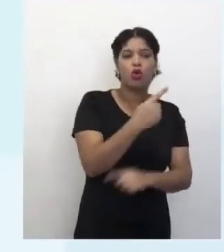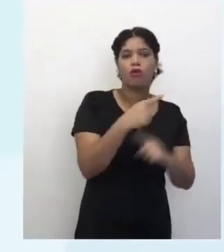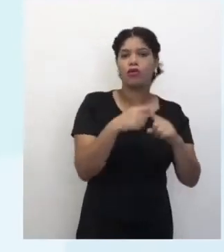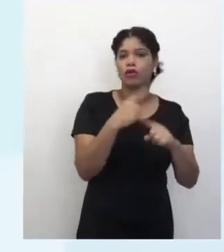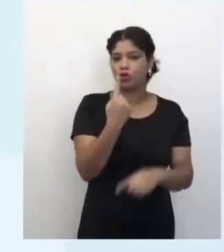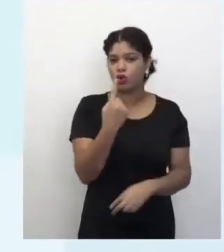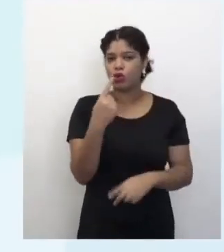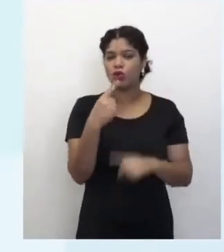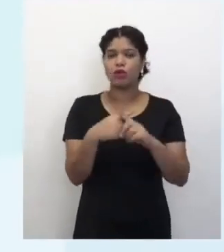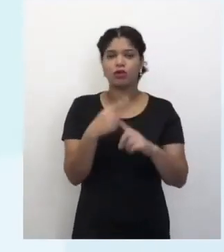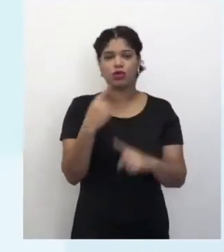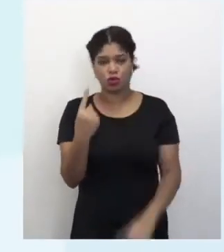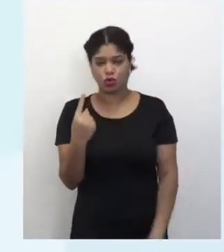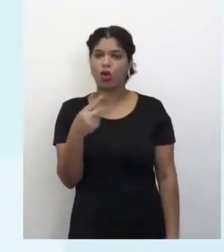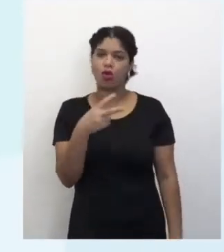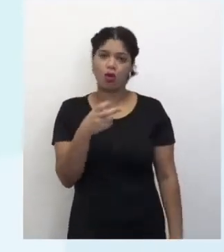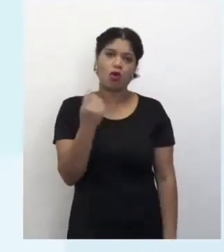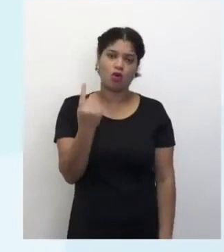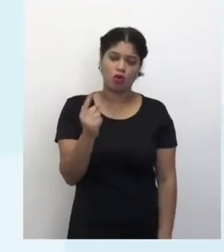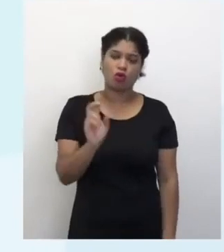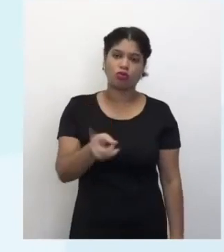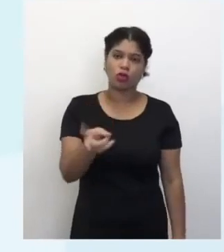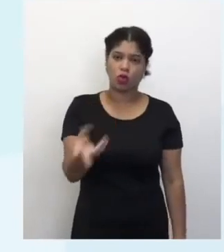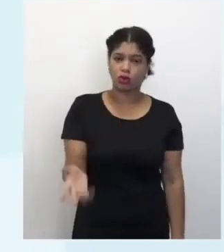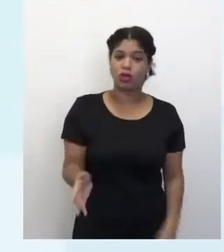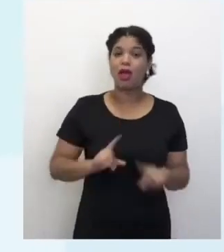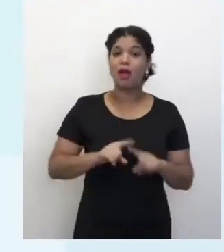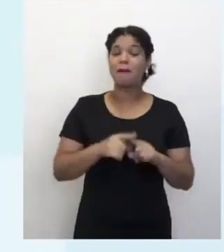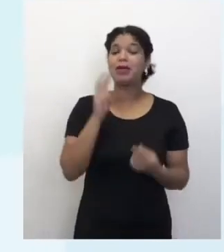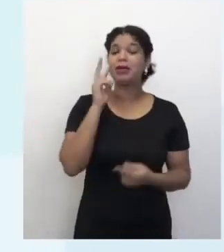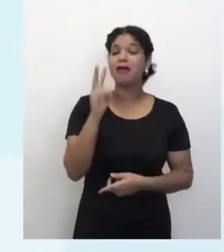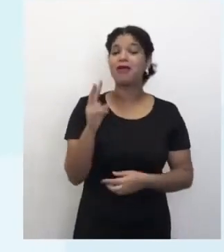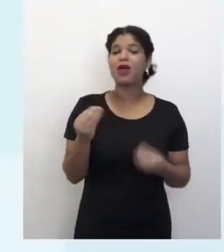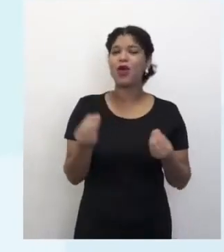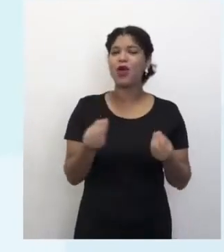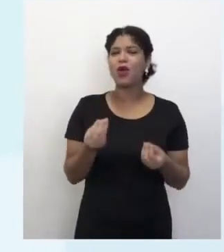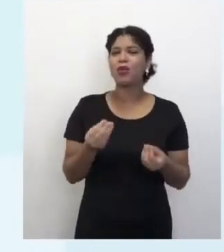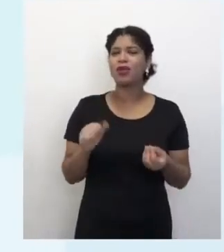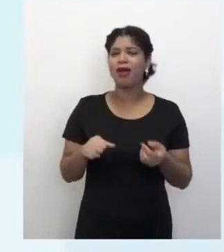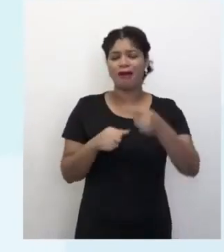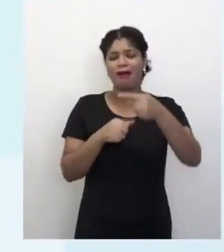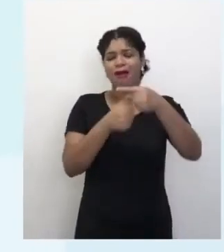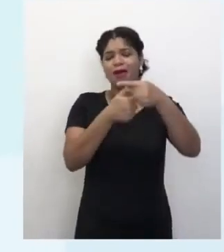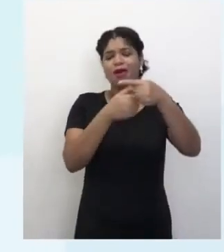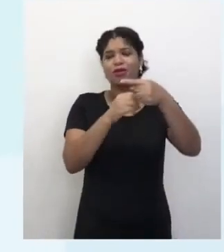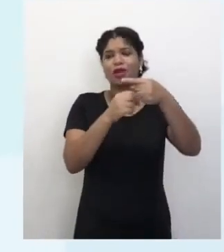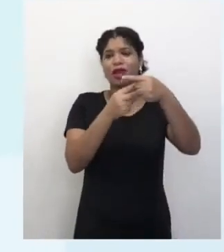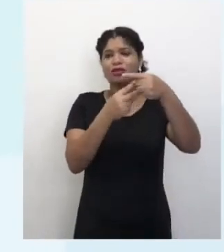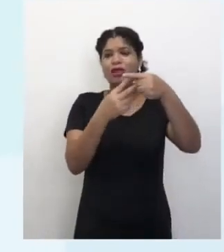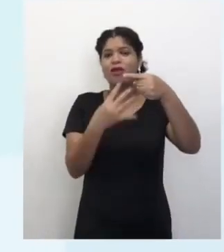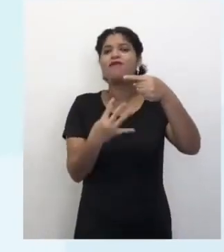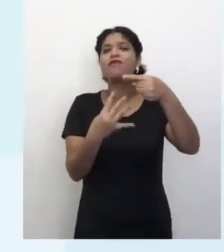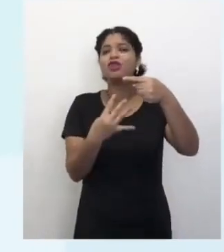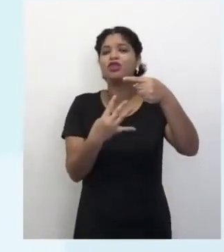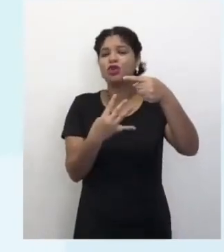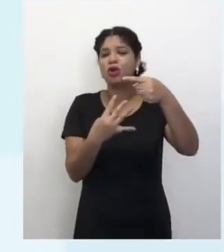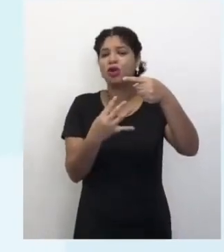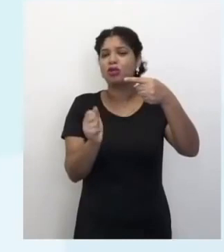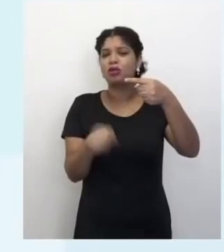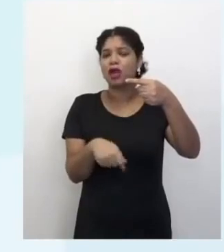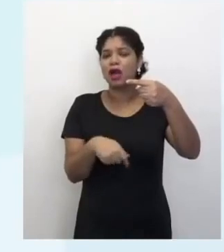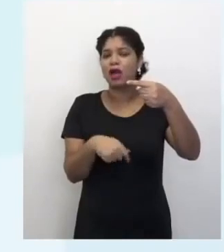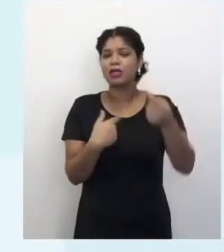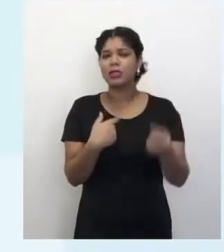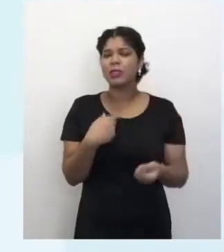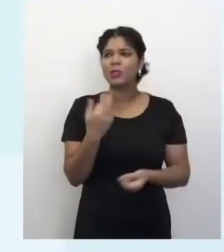for o expoente, vai dar 1. Agora, eu preciso ver como que eu escrevo este número aqui na forma que fique com o expoente